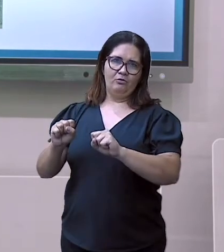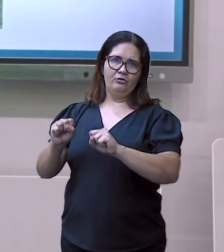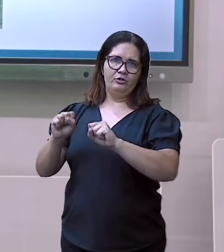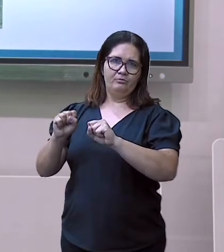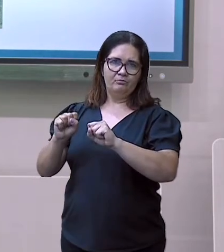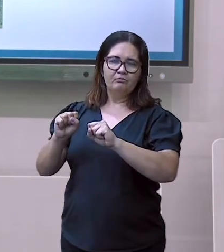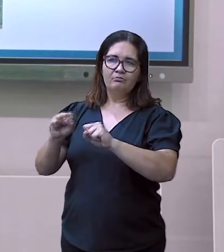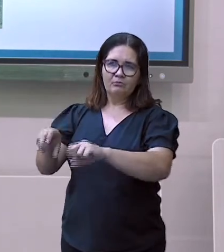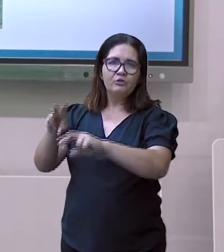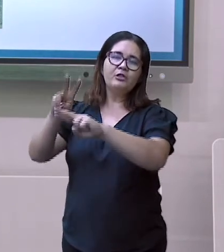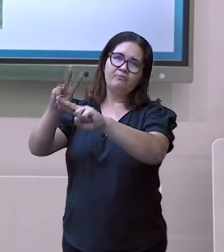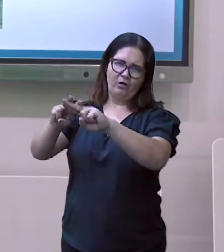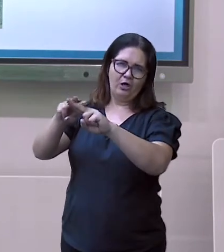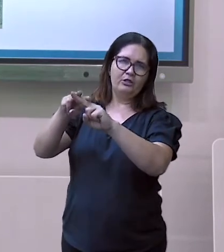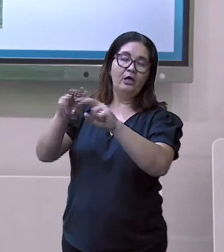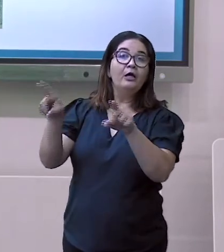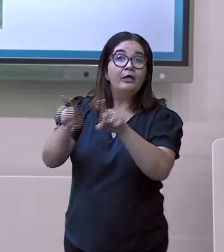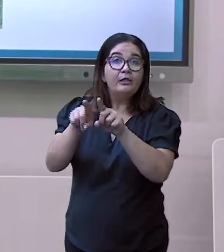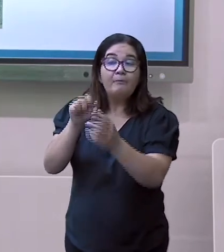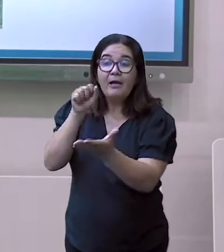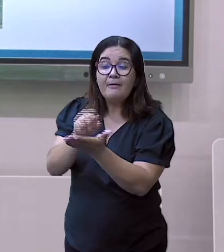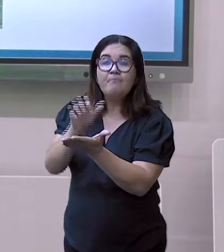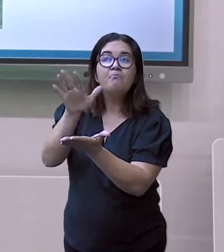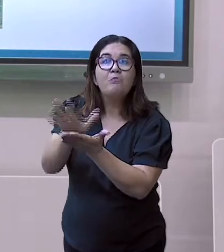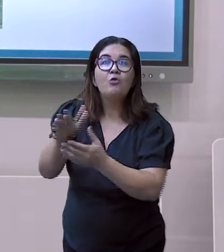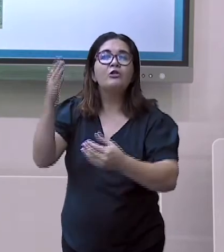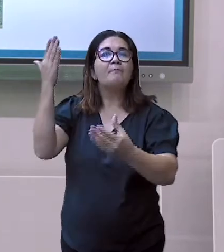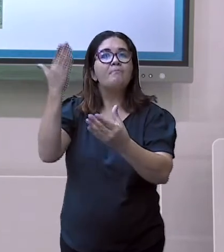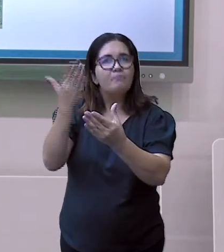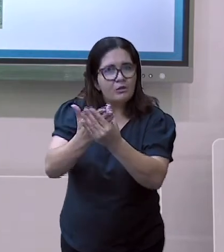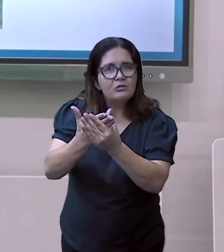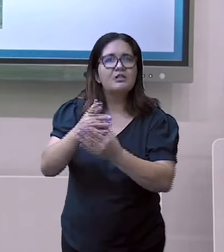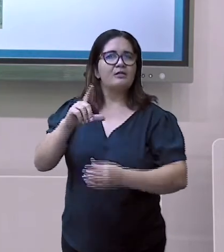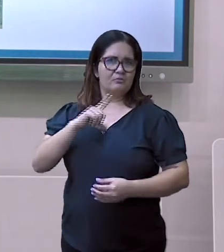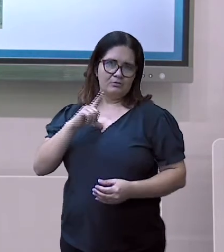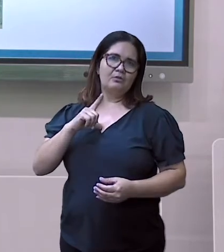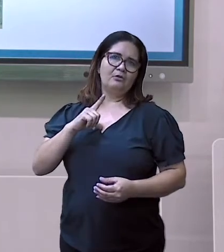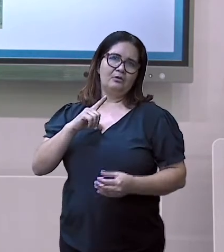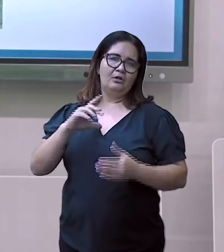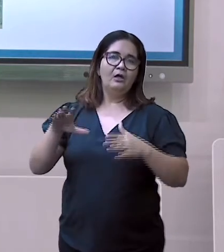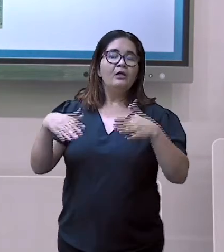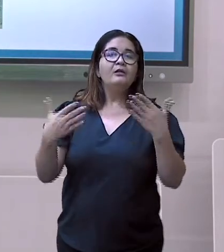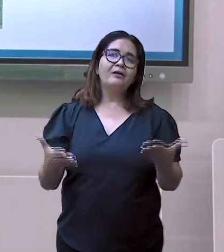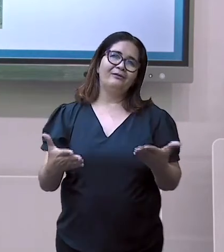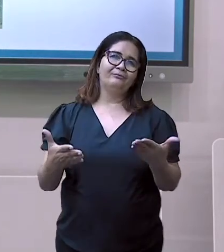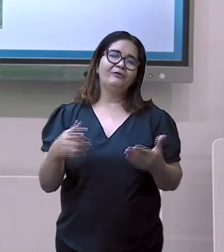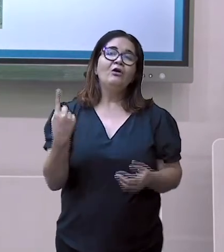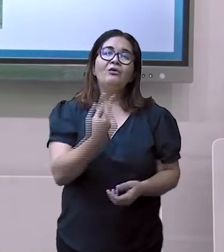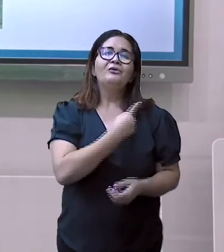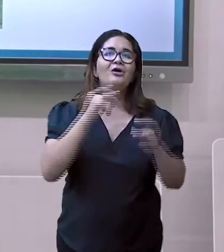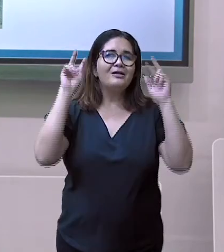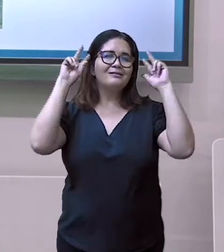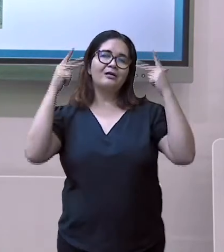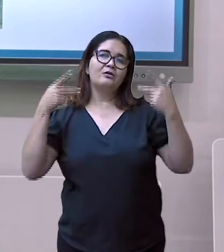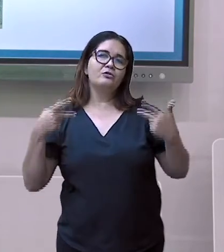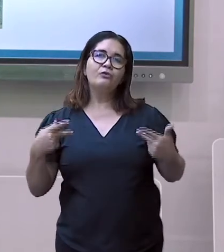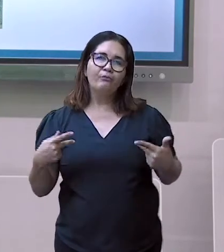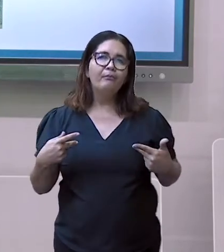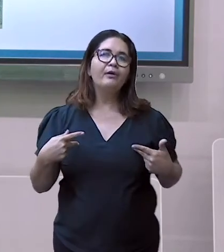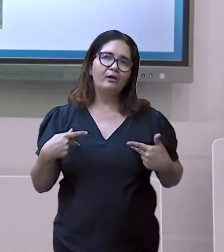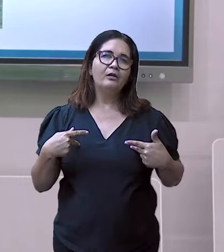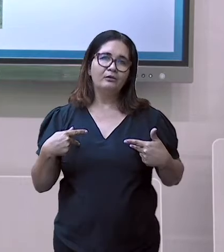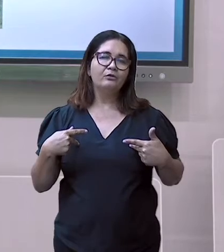haver essas multas, essas sanções? Porque, infelizmente, nós, seres humanos, só levamos alguma coisa